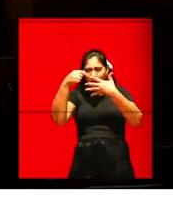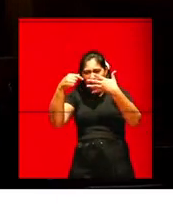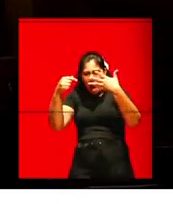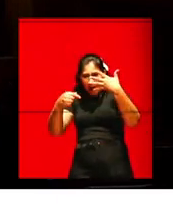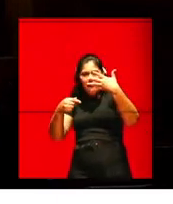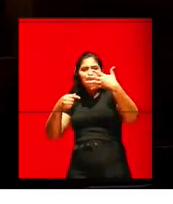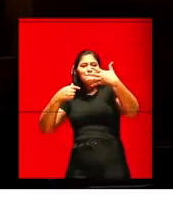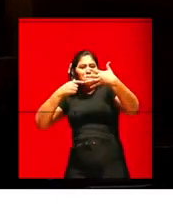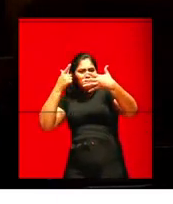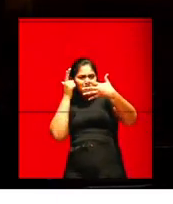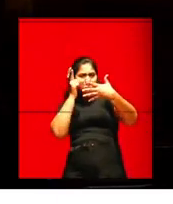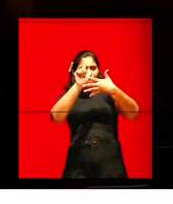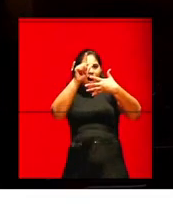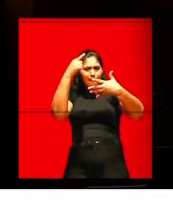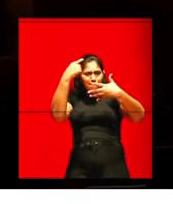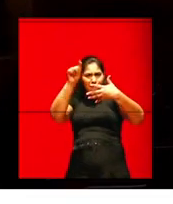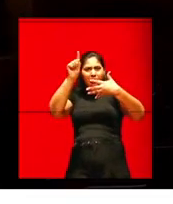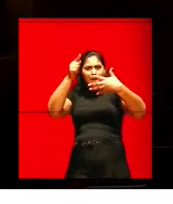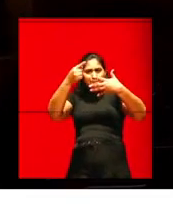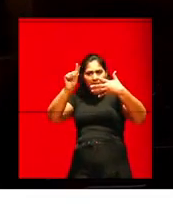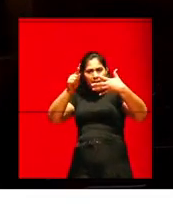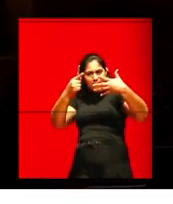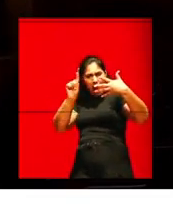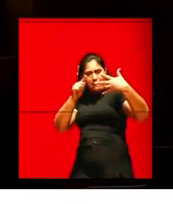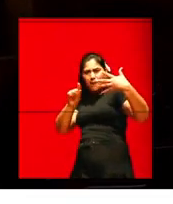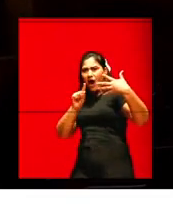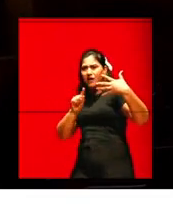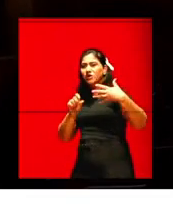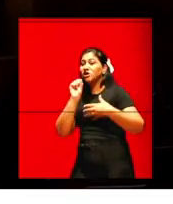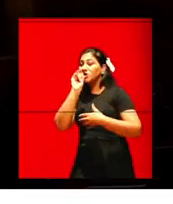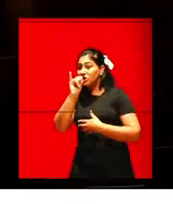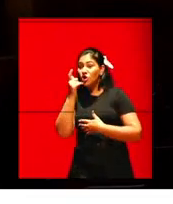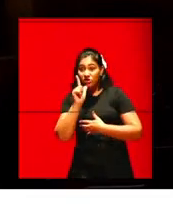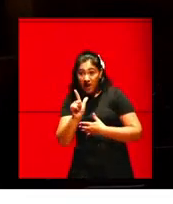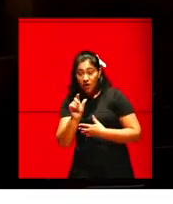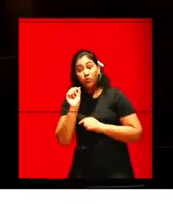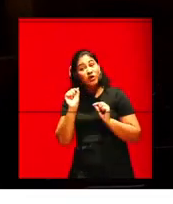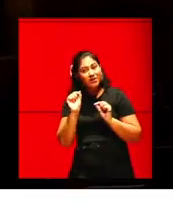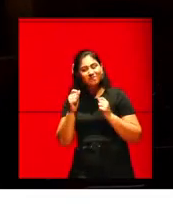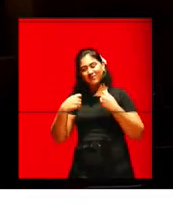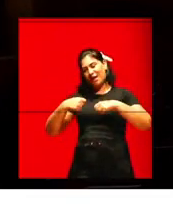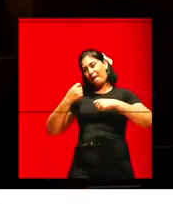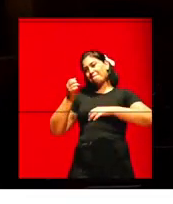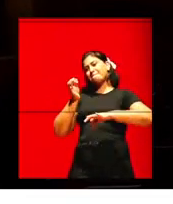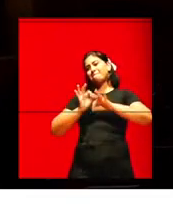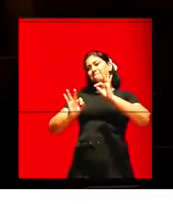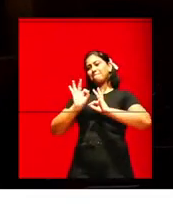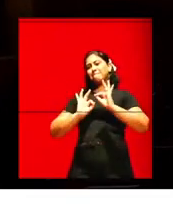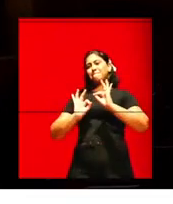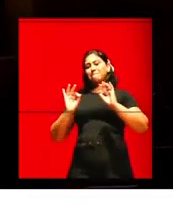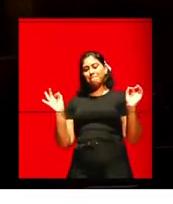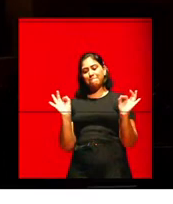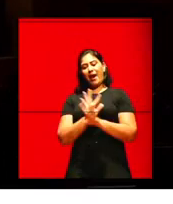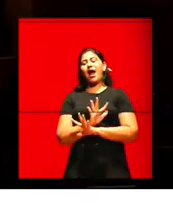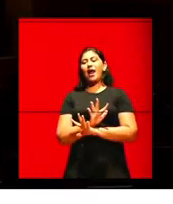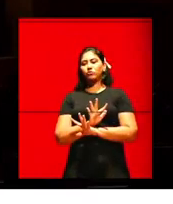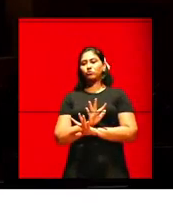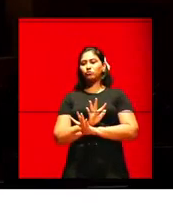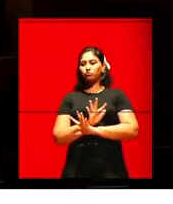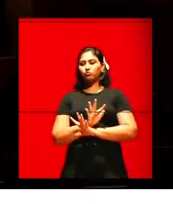vocês conseguem. Mas vocês só conseguem se vocês se prepararem. E esse momento aqui é um momento